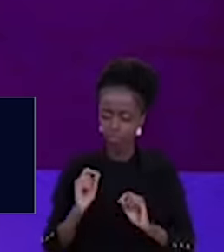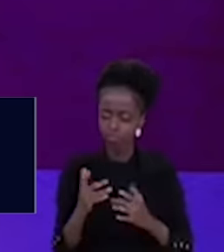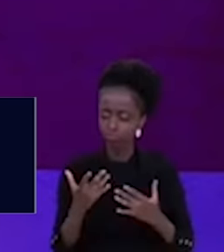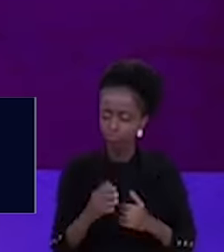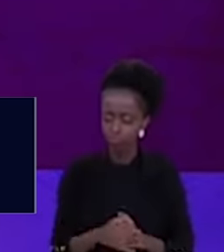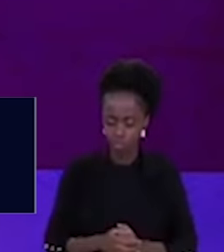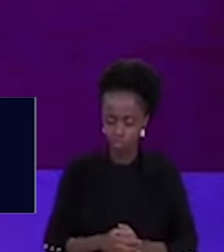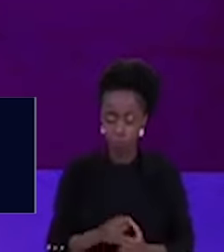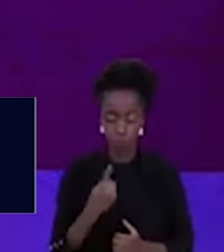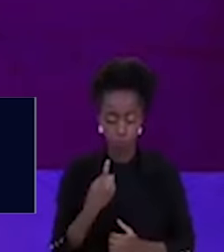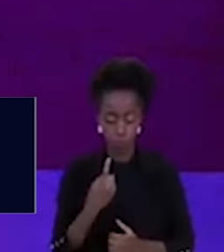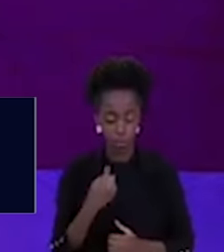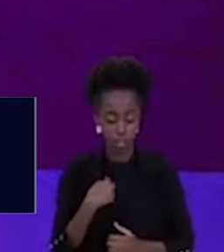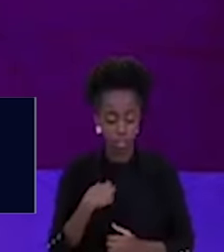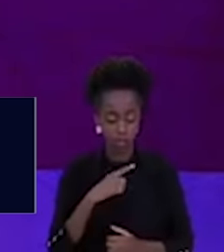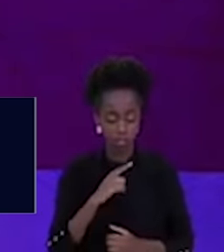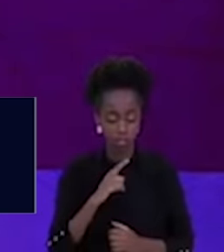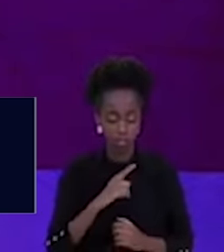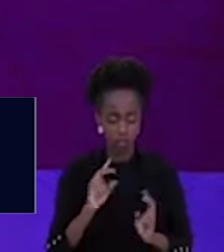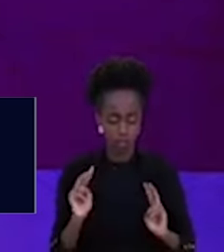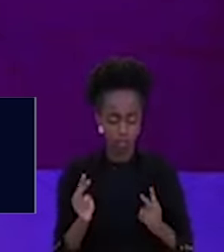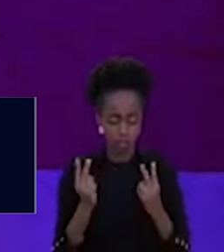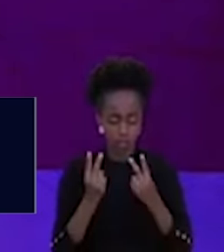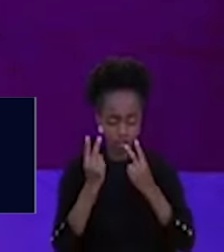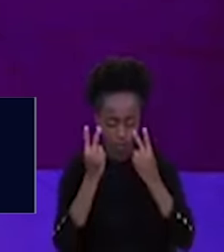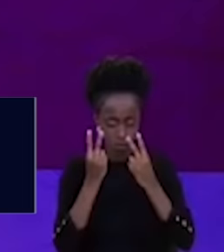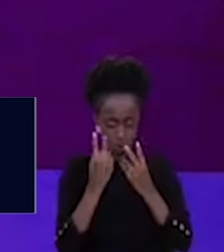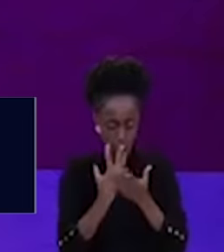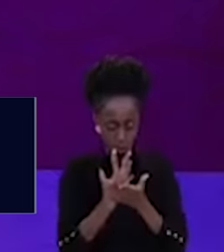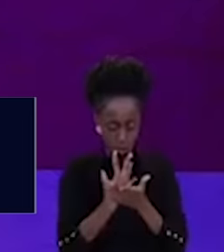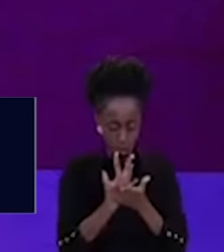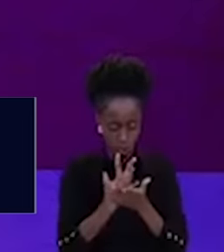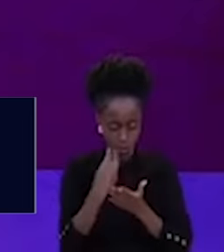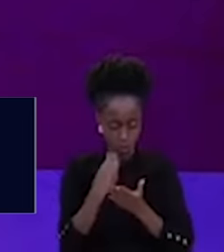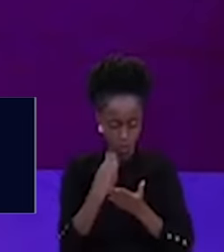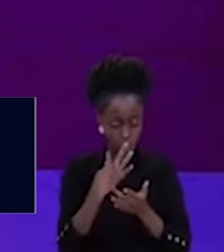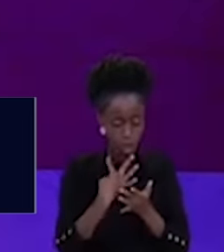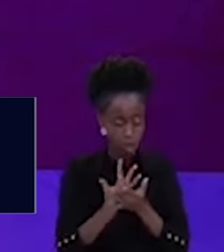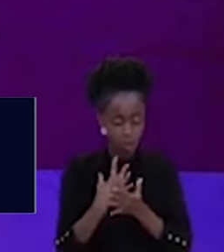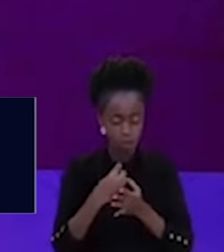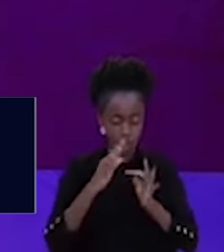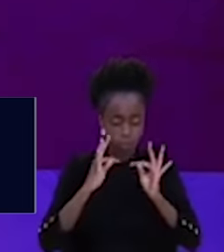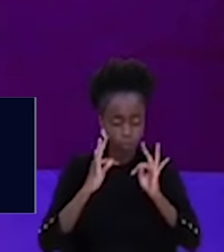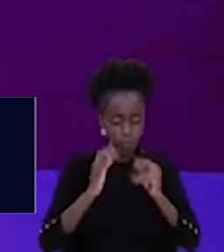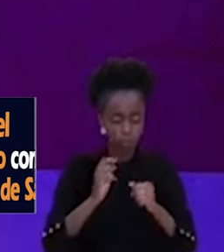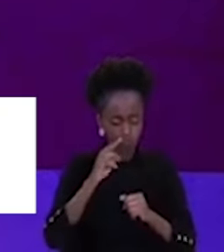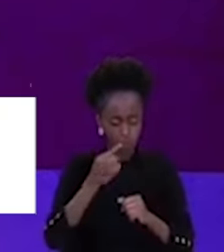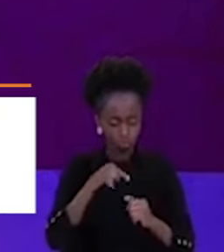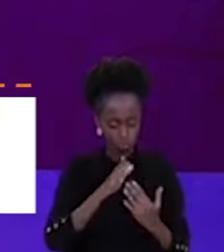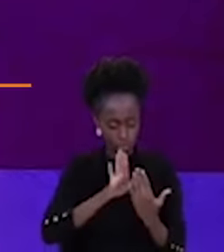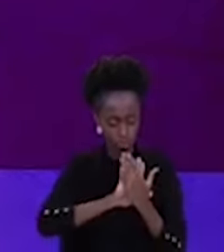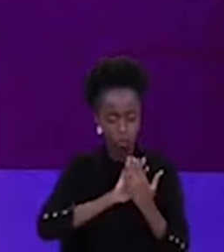A única coisa que eu tenho de valor, repita, meu amigo, minha amiga, todos aqui presentes